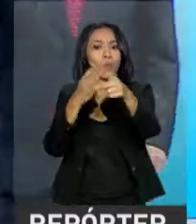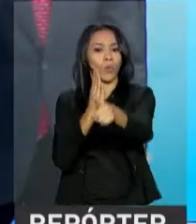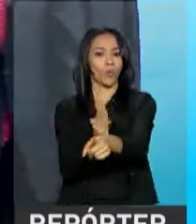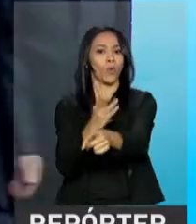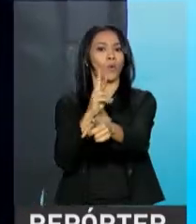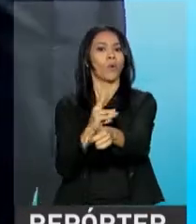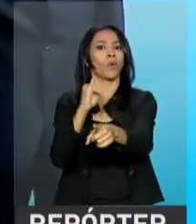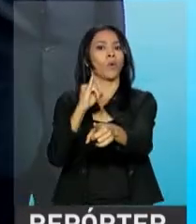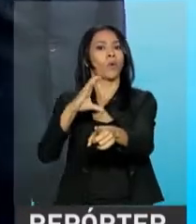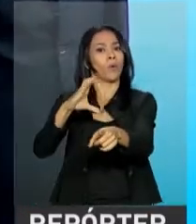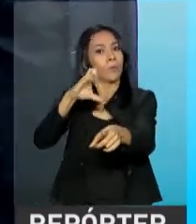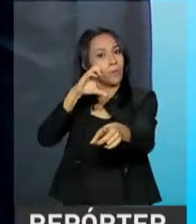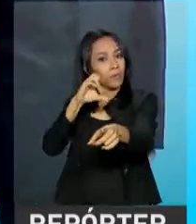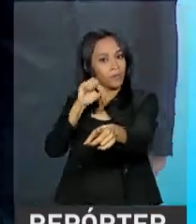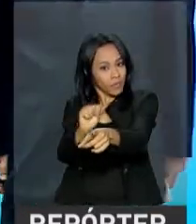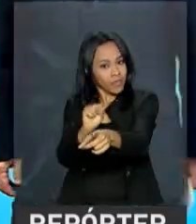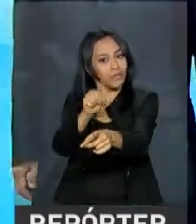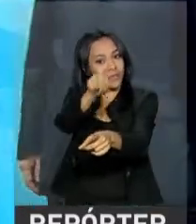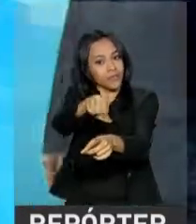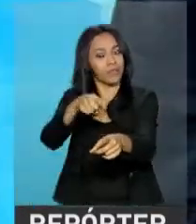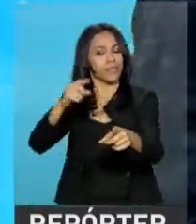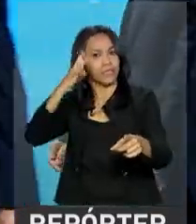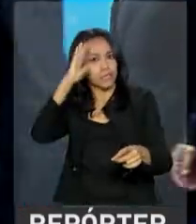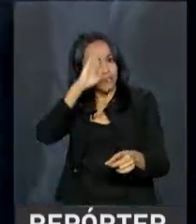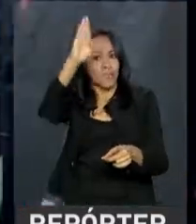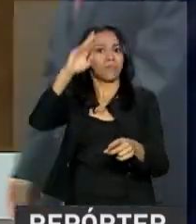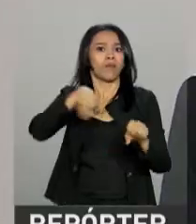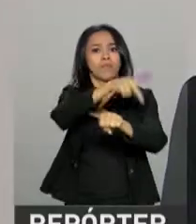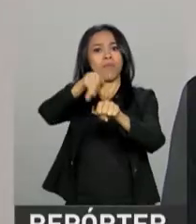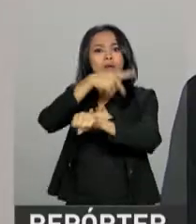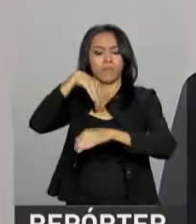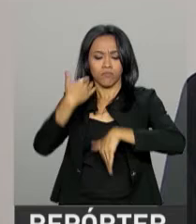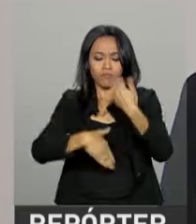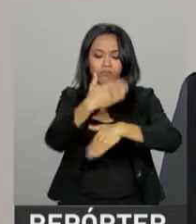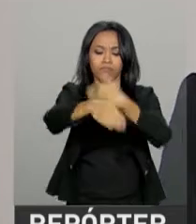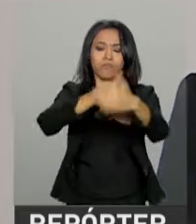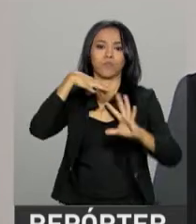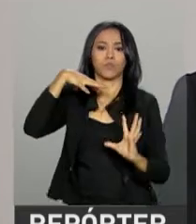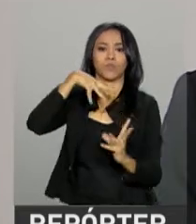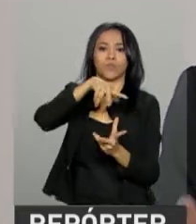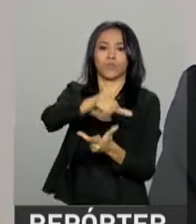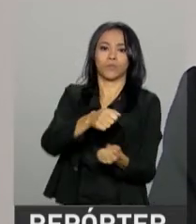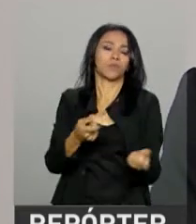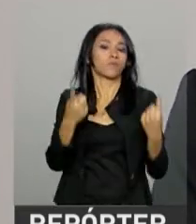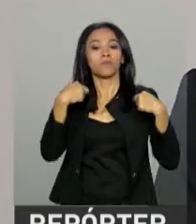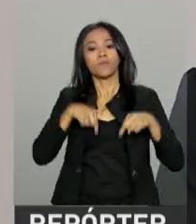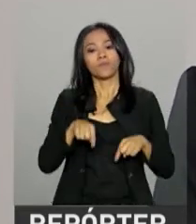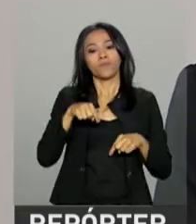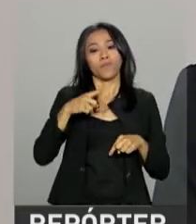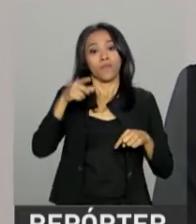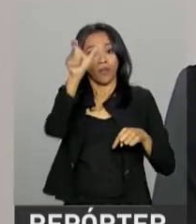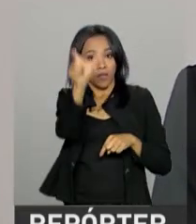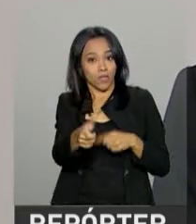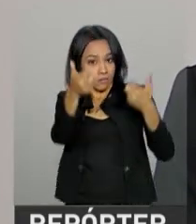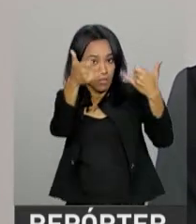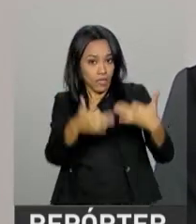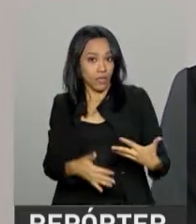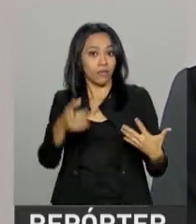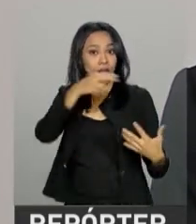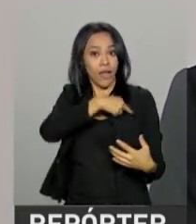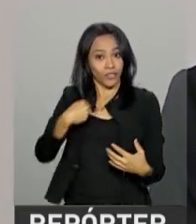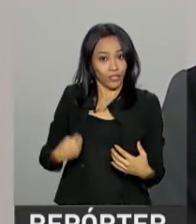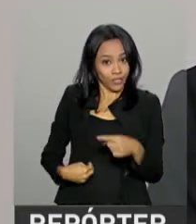as principais economias em desenvolvimento do mundo a china também sabemos todos é nosso principal